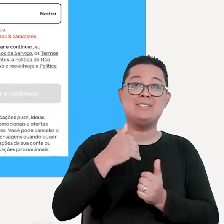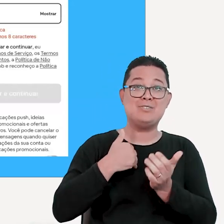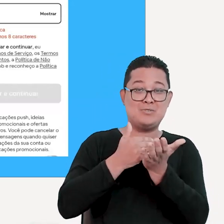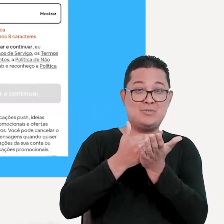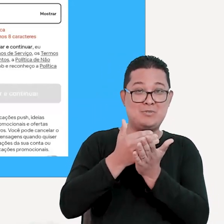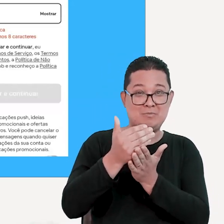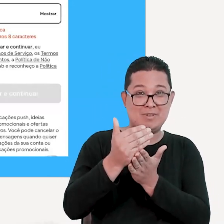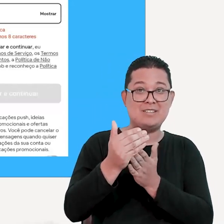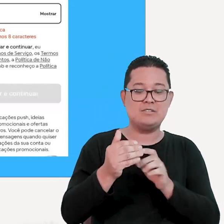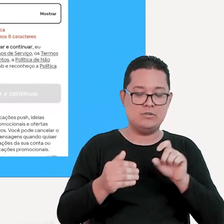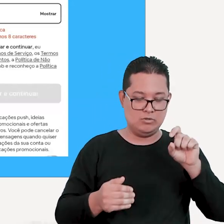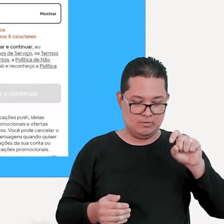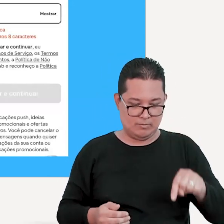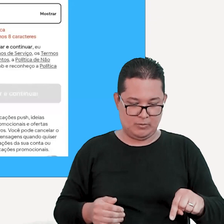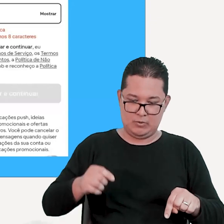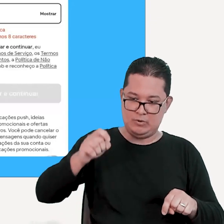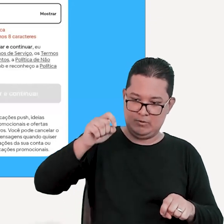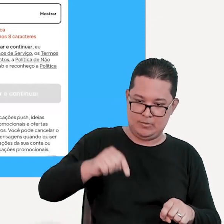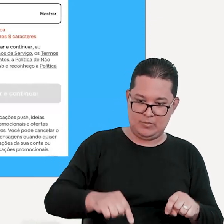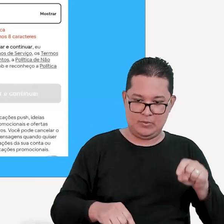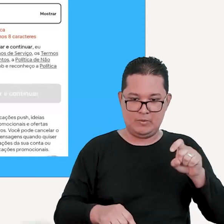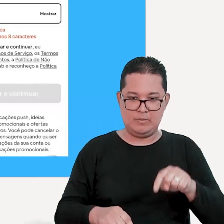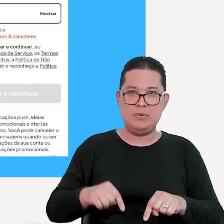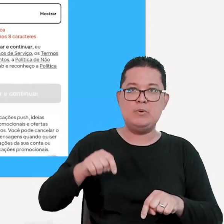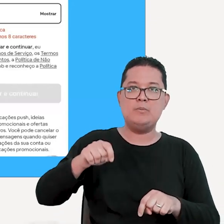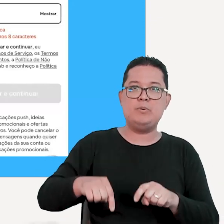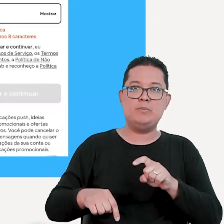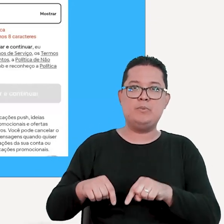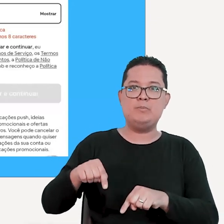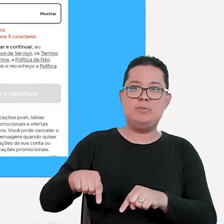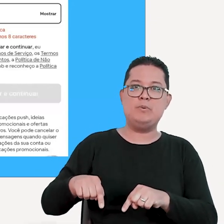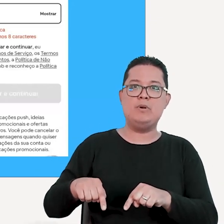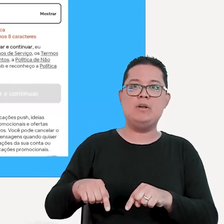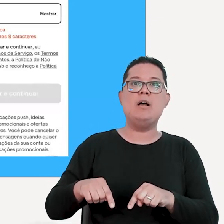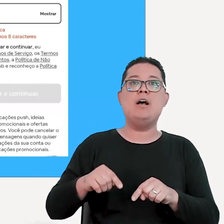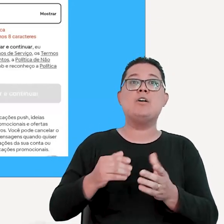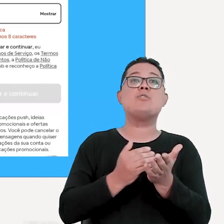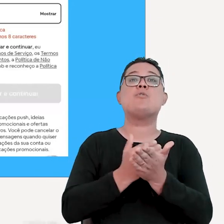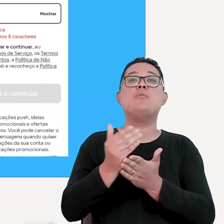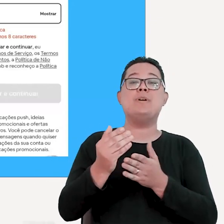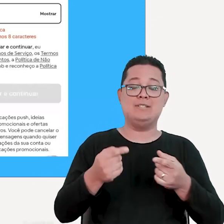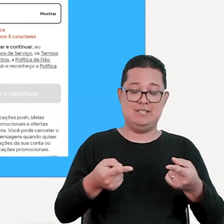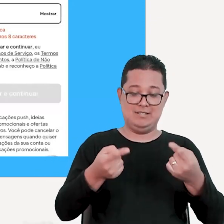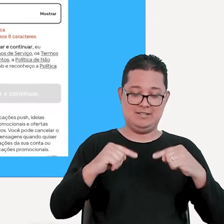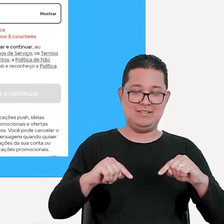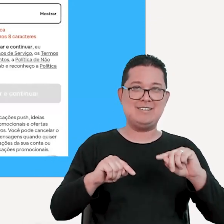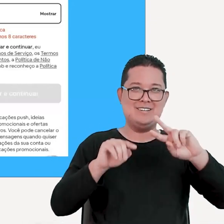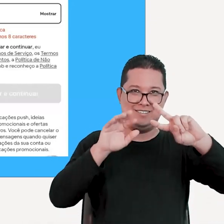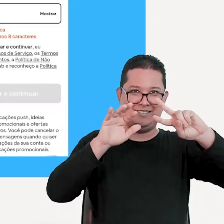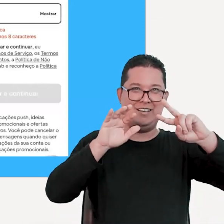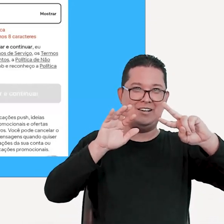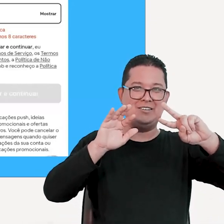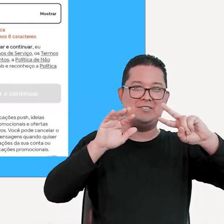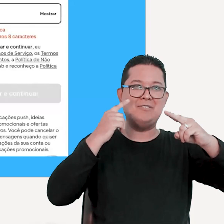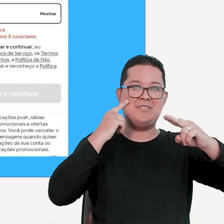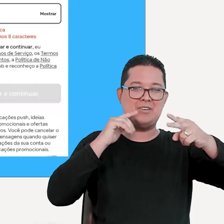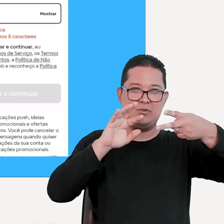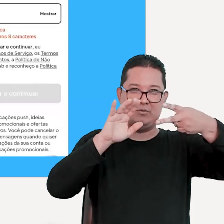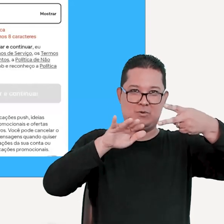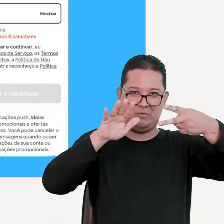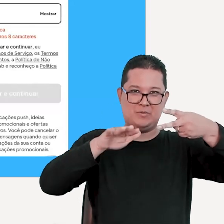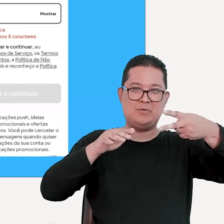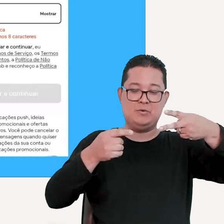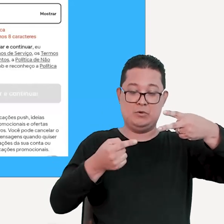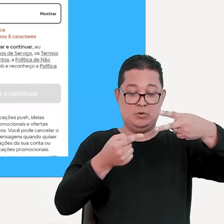digitar a minha proposta de senha, logo abaixo do campo, essas dicas, elas vão aparecendo